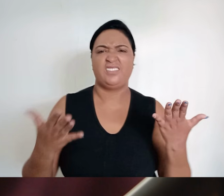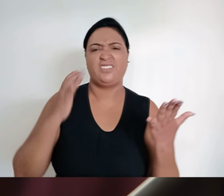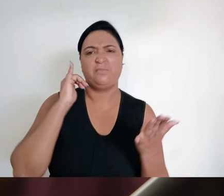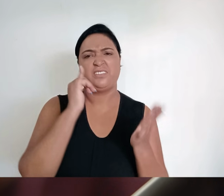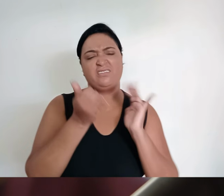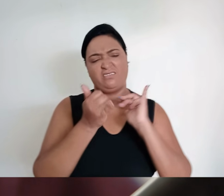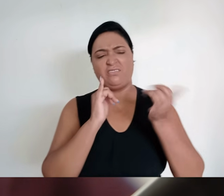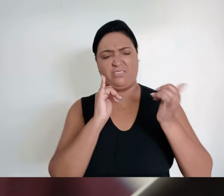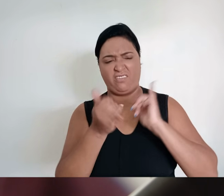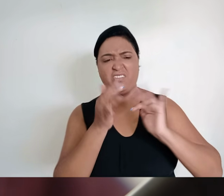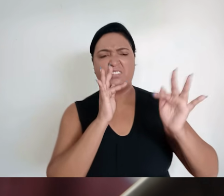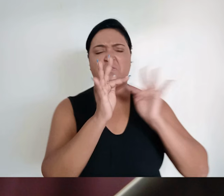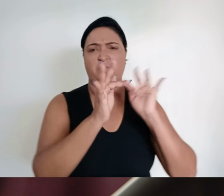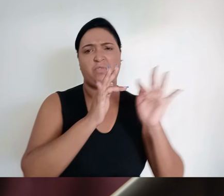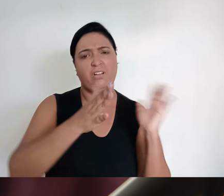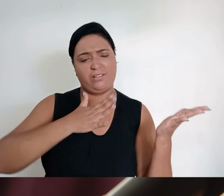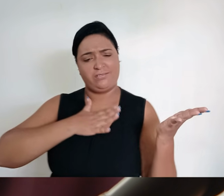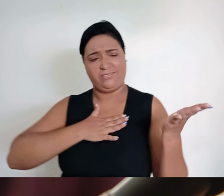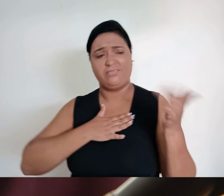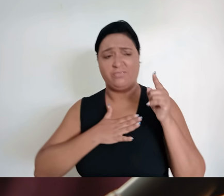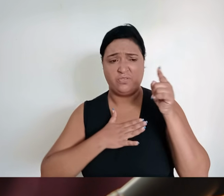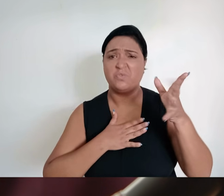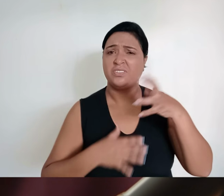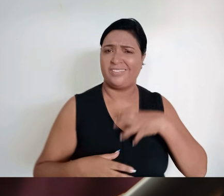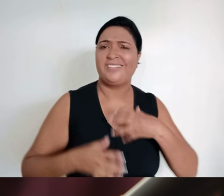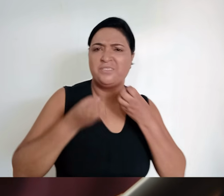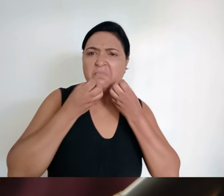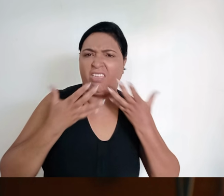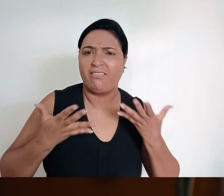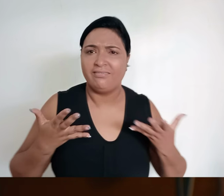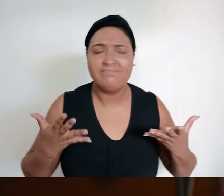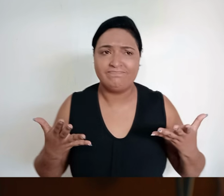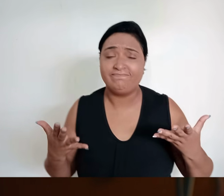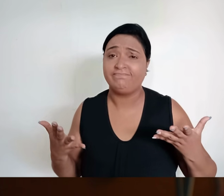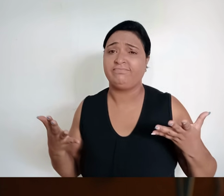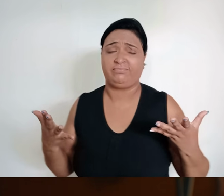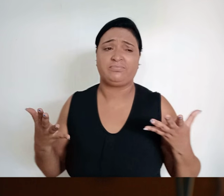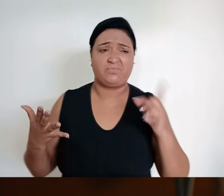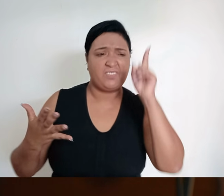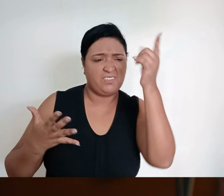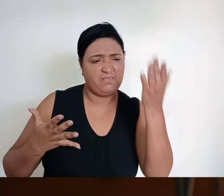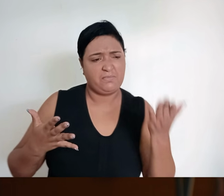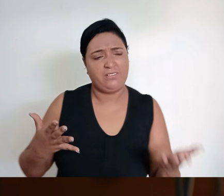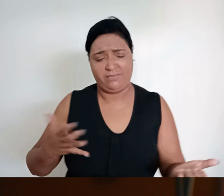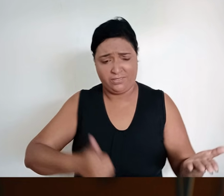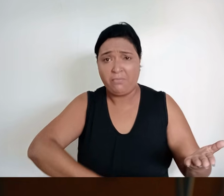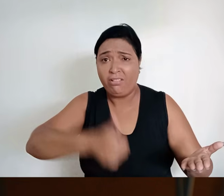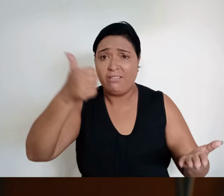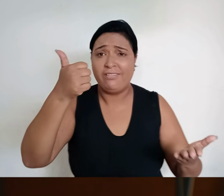É só falando de mim que você se sente bem, que você faz